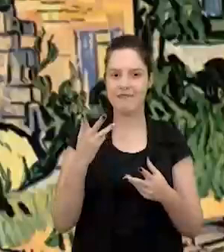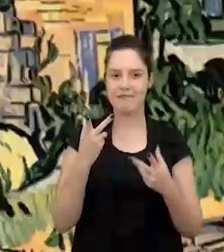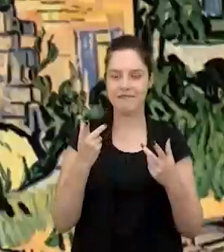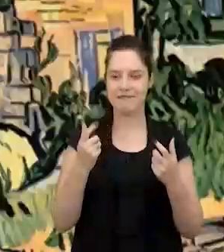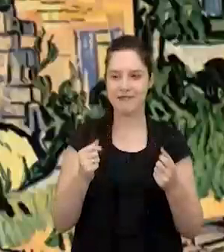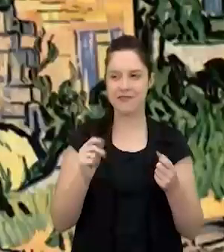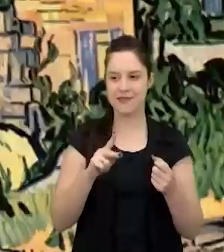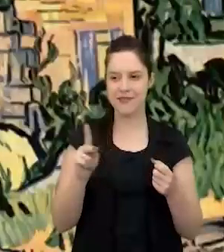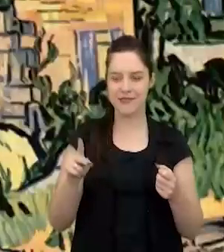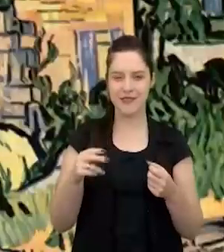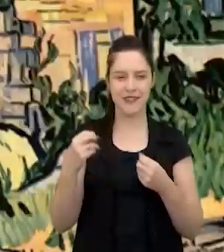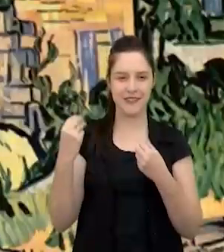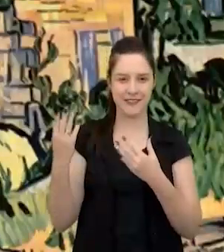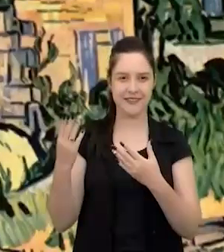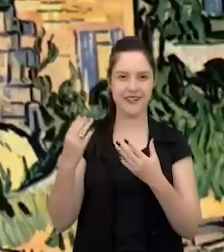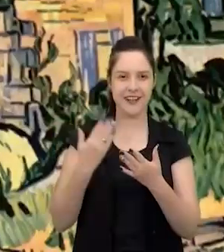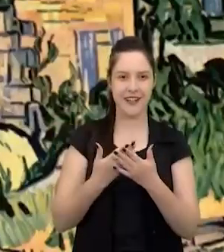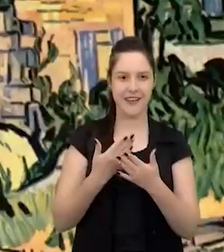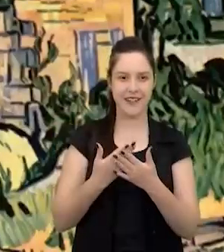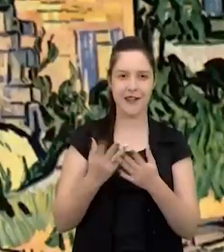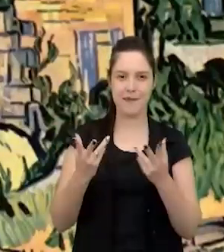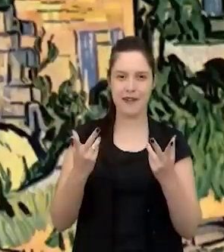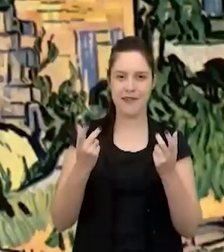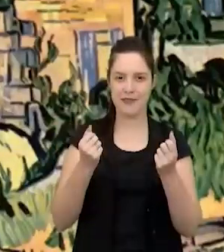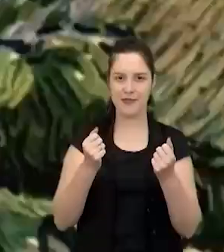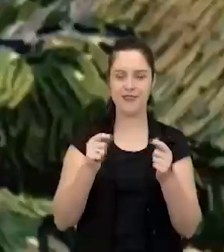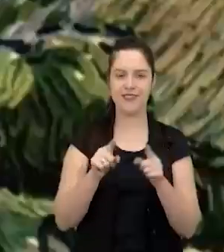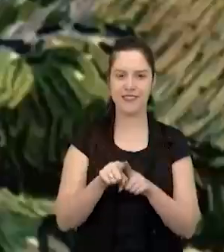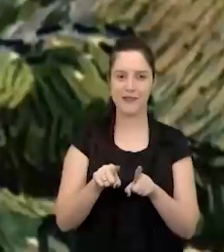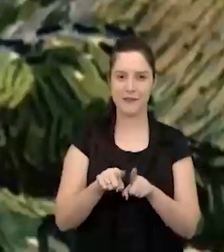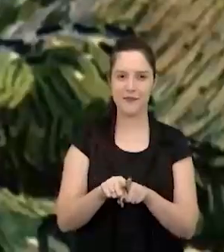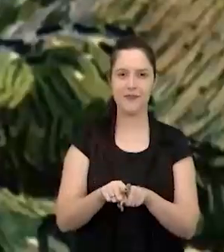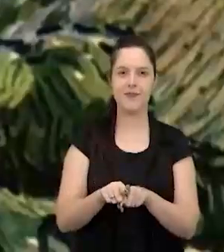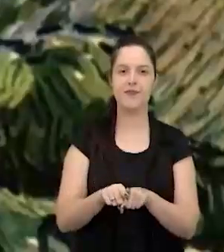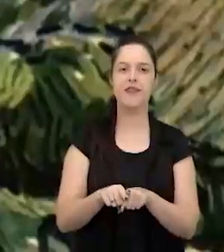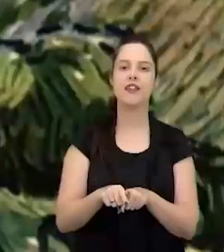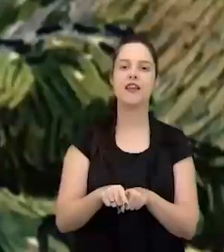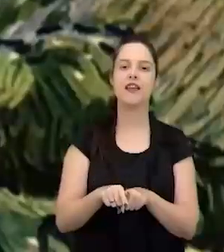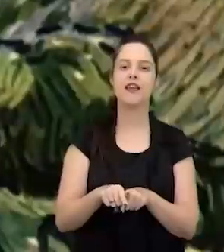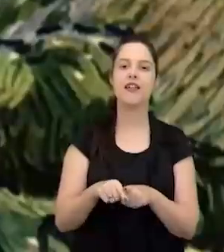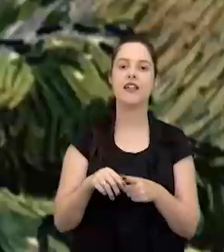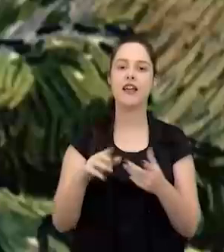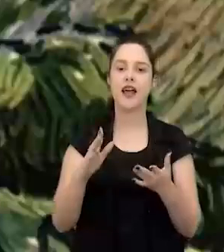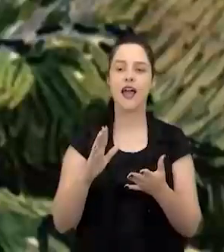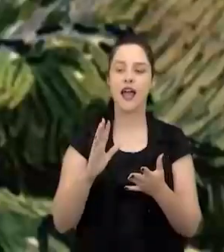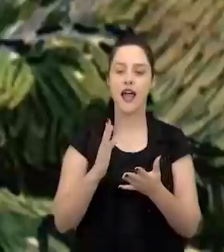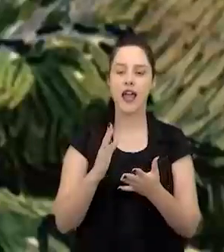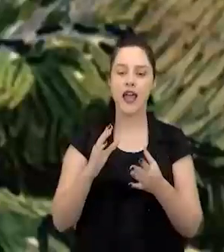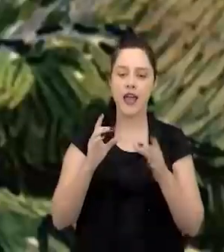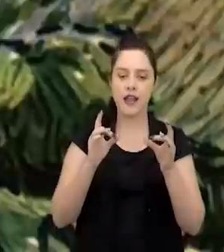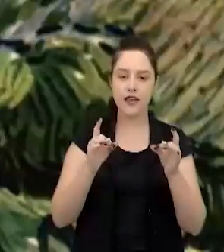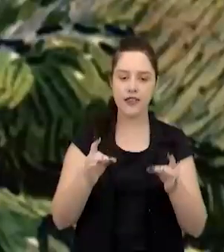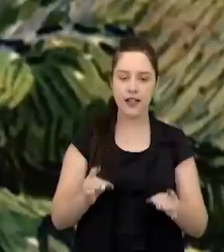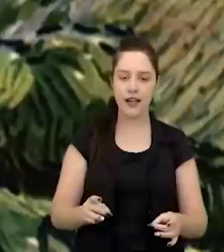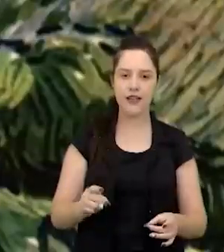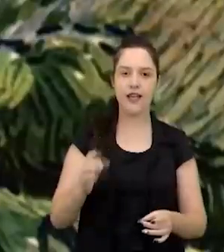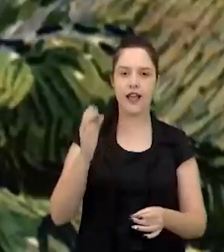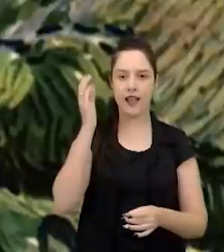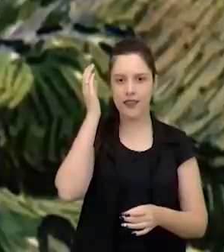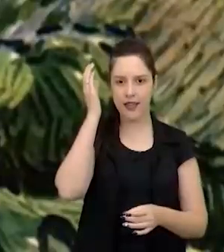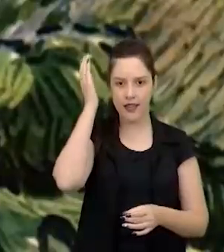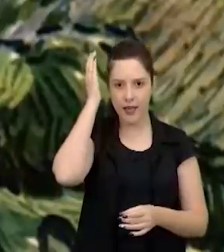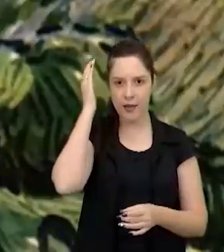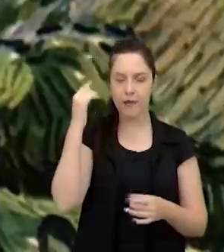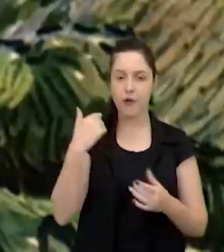sua descrição. Exatamente. Então, pro Mauro já fez aí a sua descrição acadêmica. Vejam que ele começou a partir